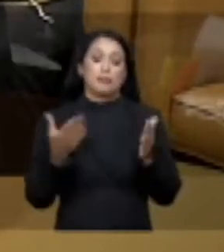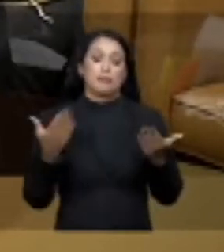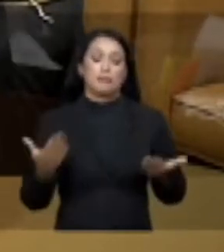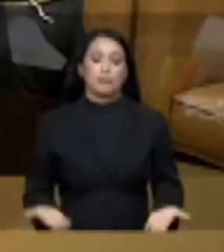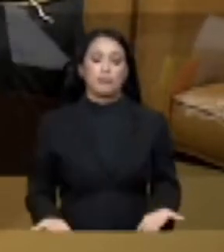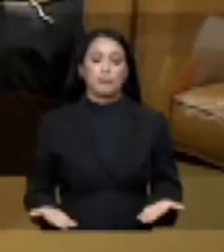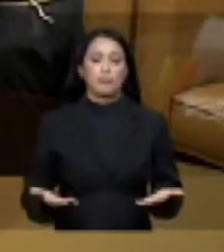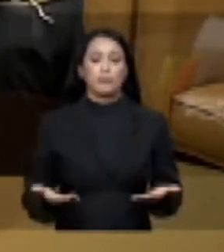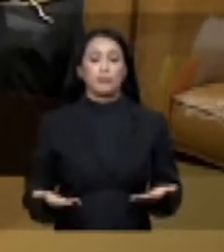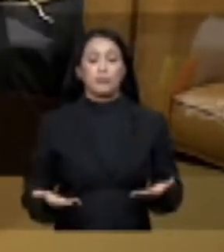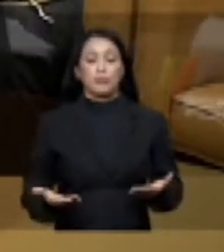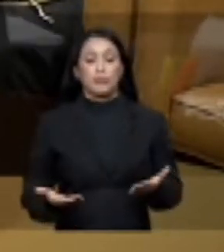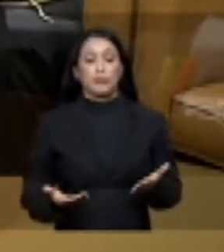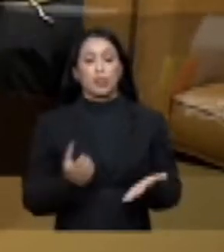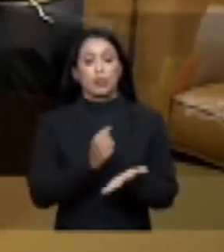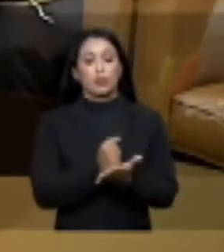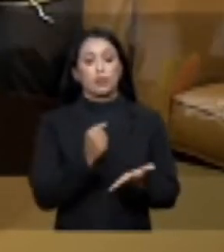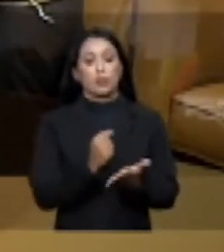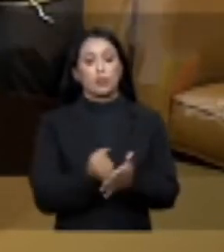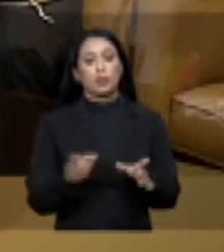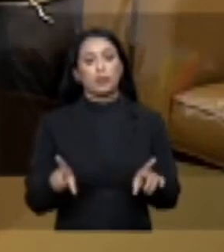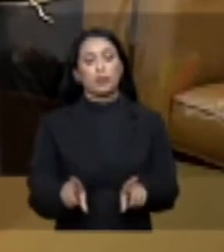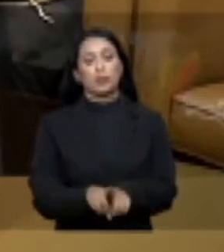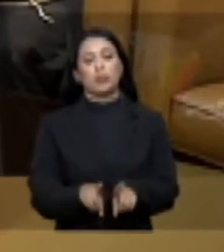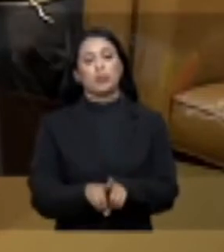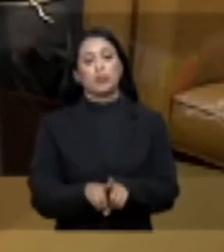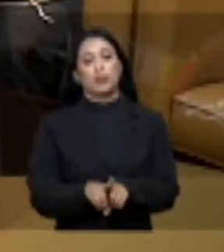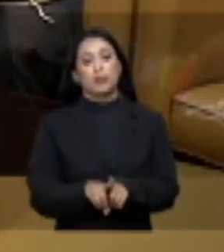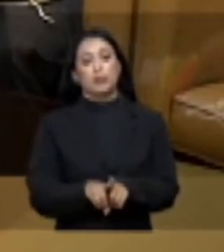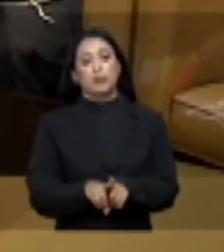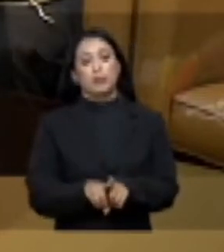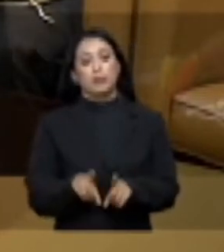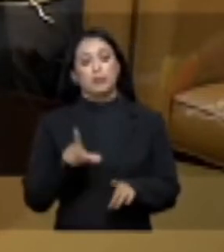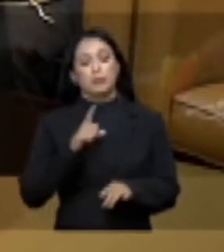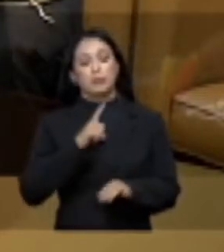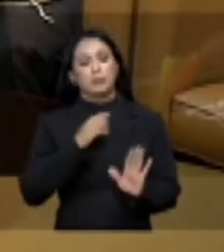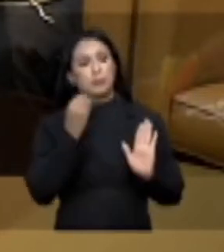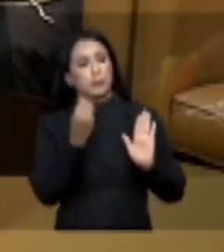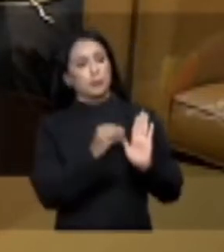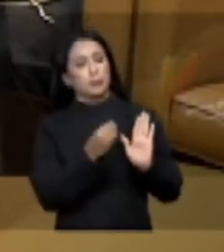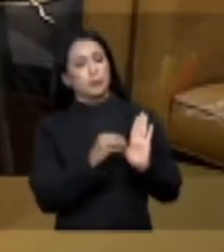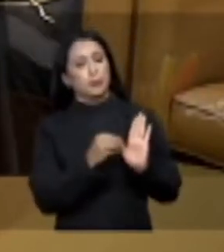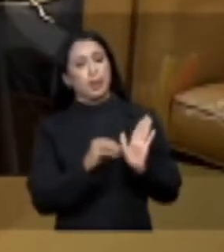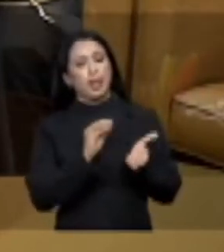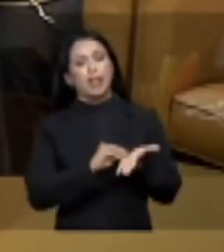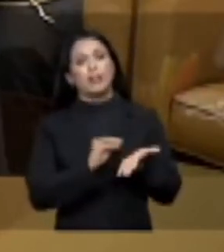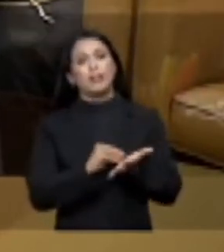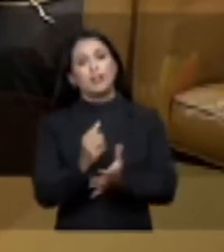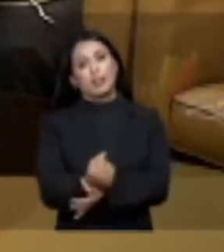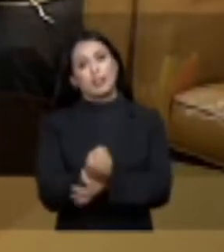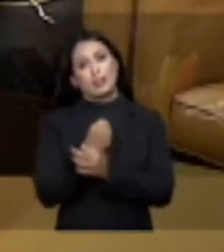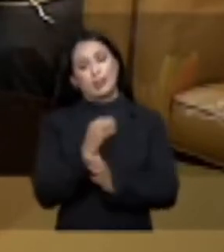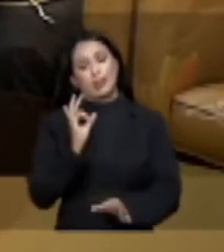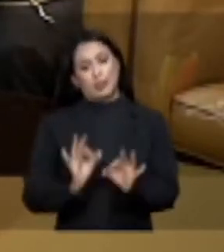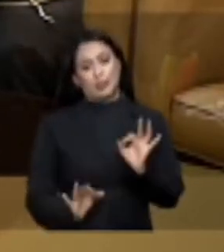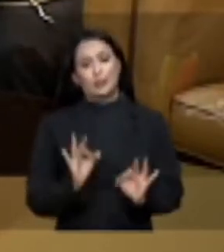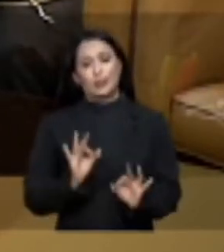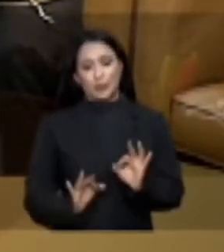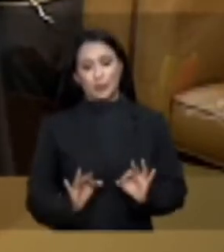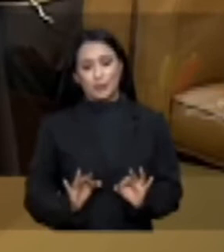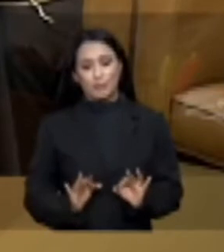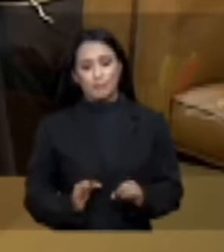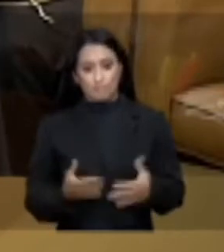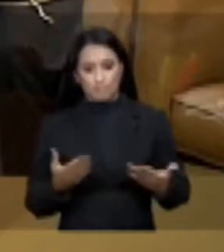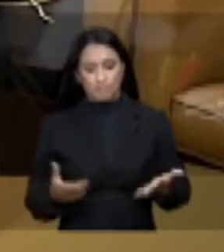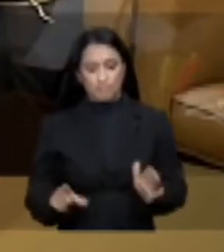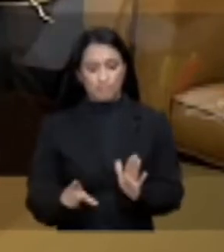relativo aos contratos de programa, também são totalmente insubsistentes os argumentos relativos à insegurança jurídica e ato jurídico perfeito,